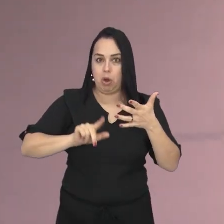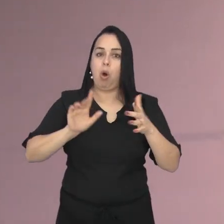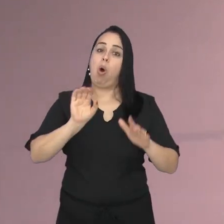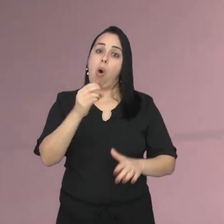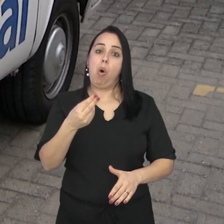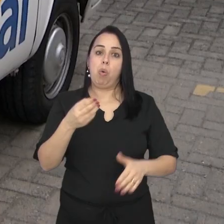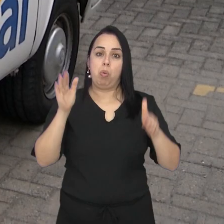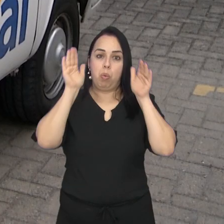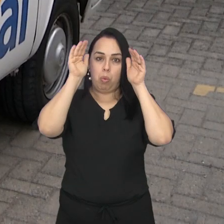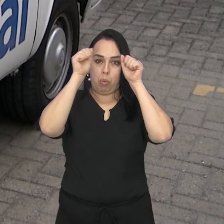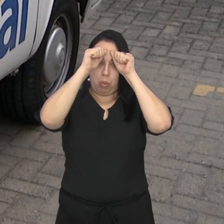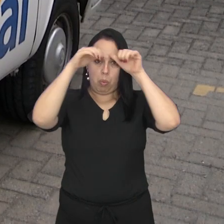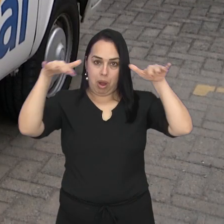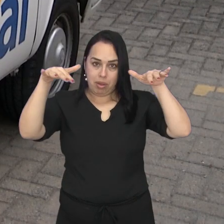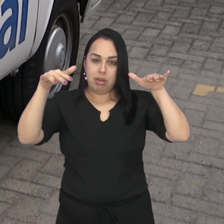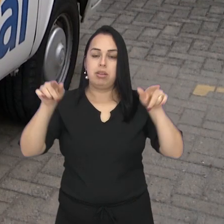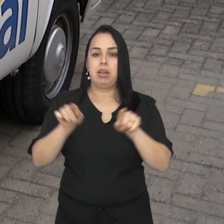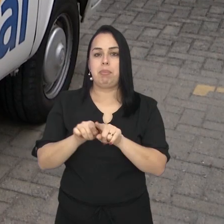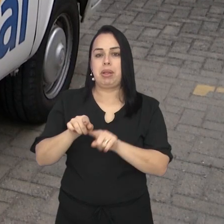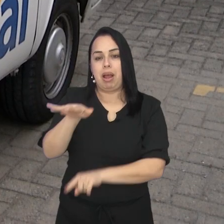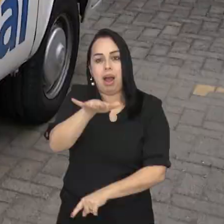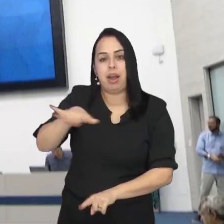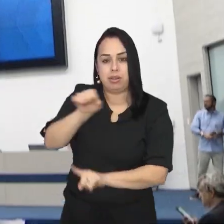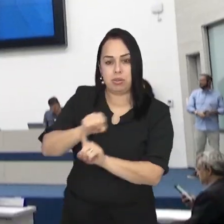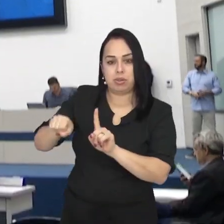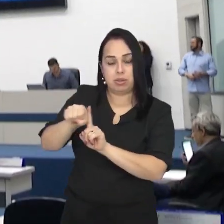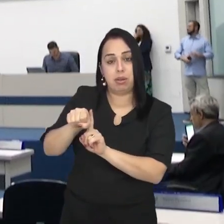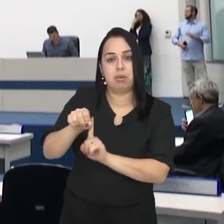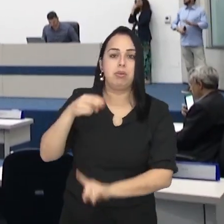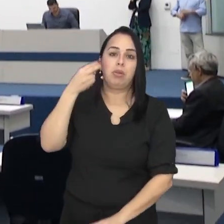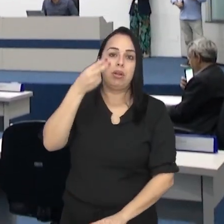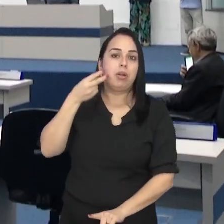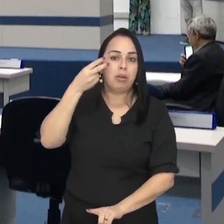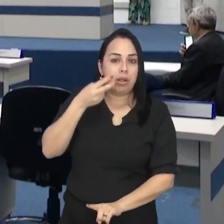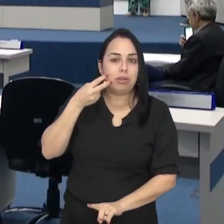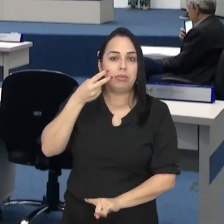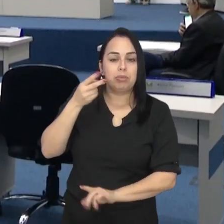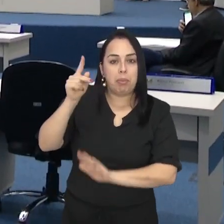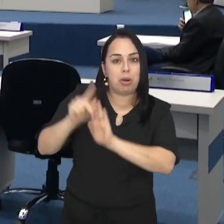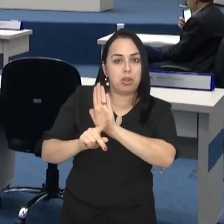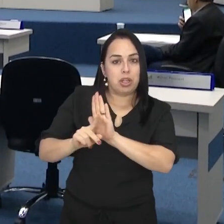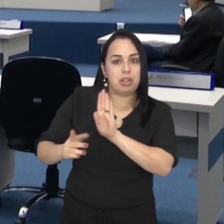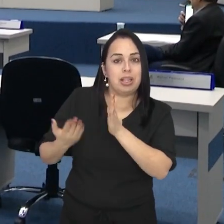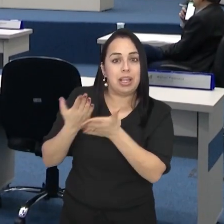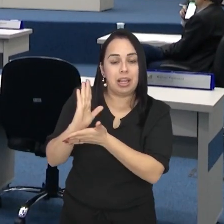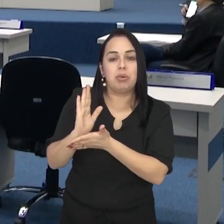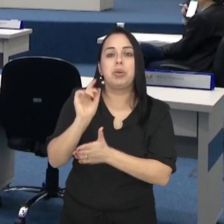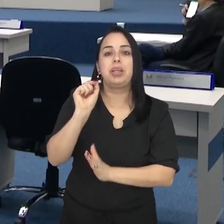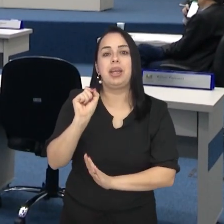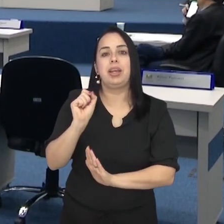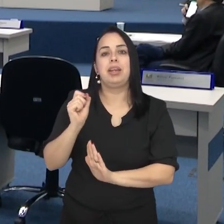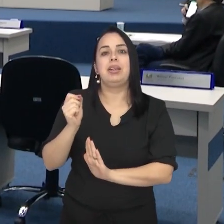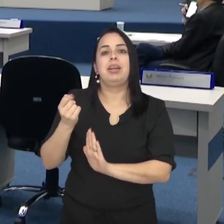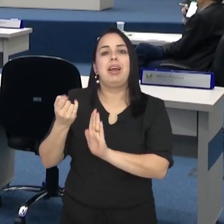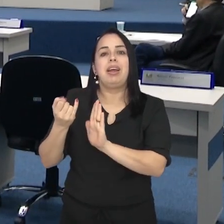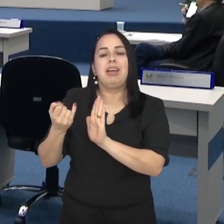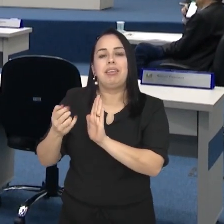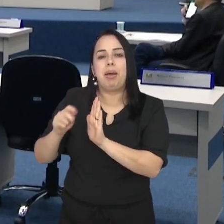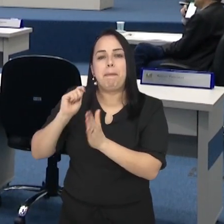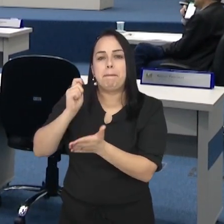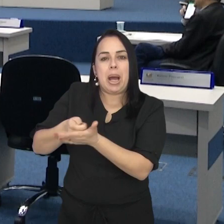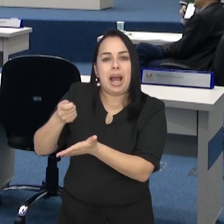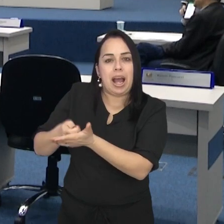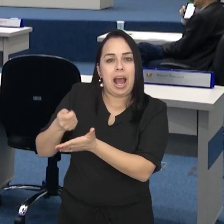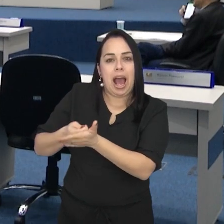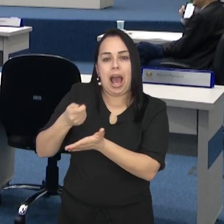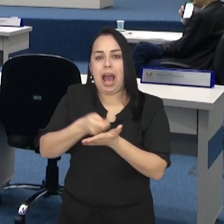espectro autista. Já no setor de assistência social, os parlamentares aprovaram um projeto que isenta de pagar taxa de inscrição em